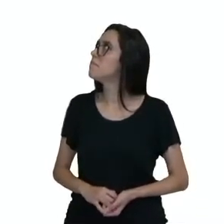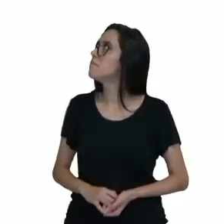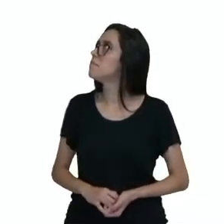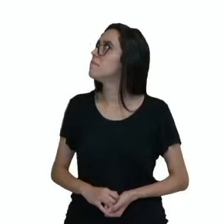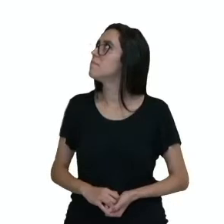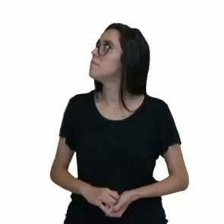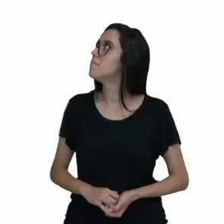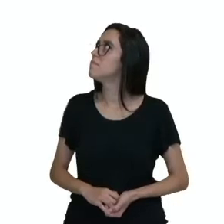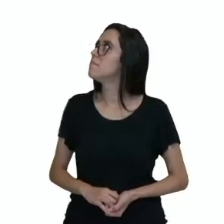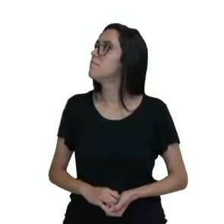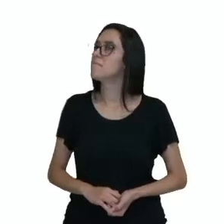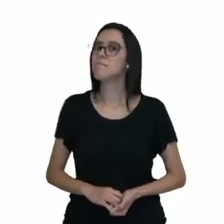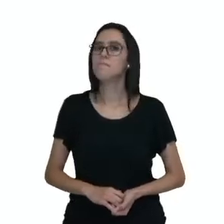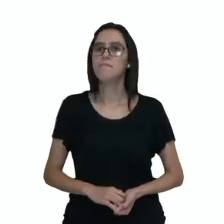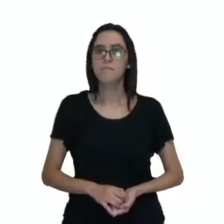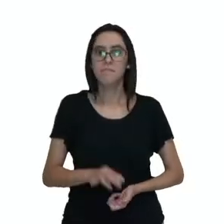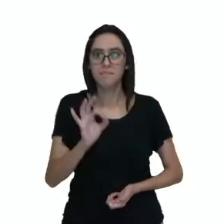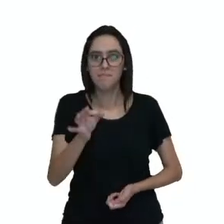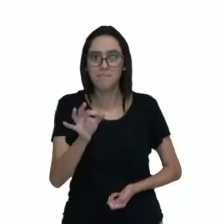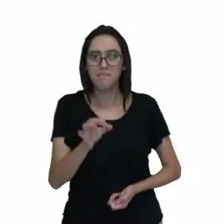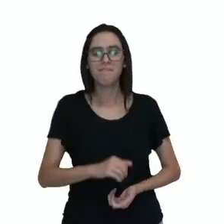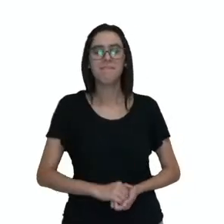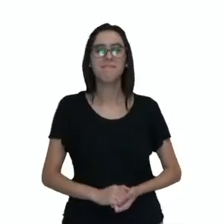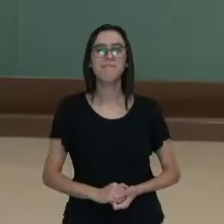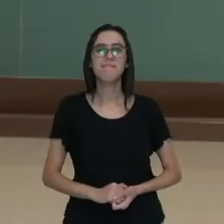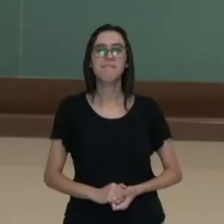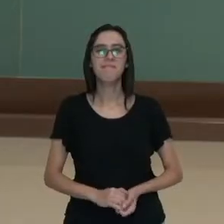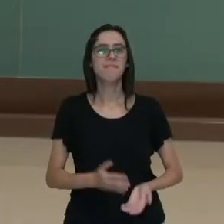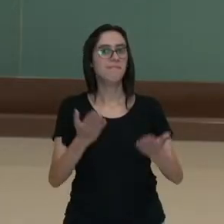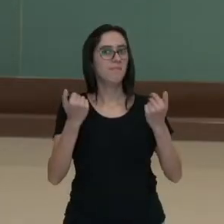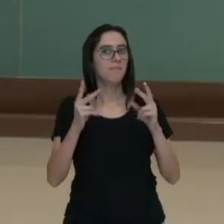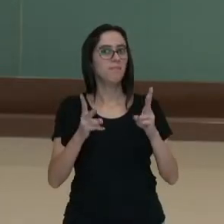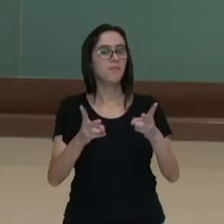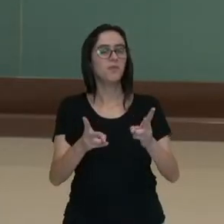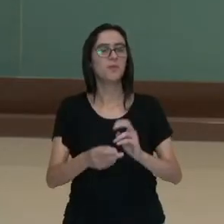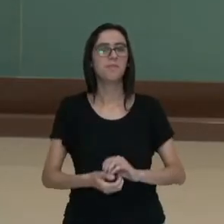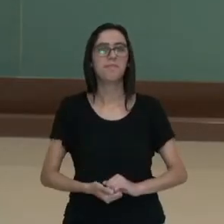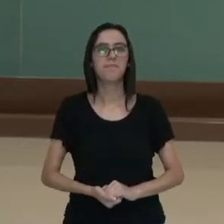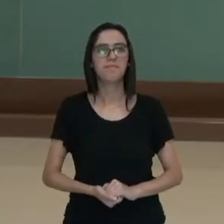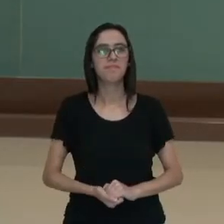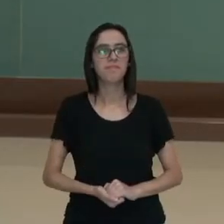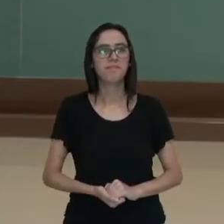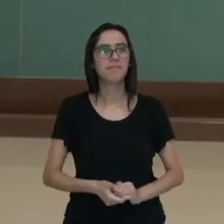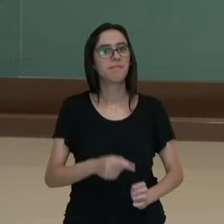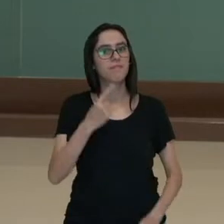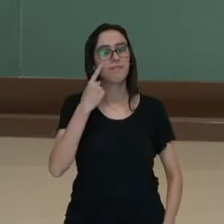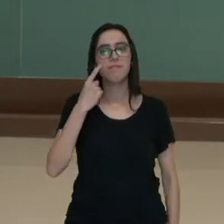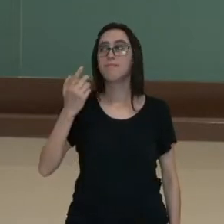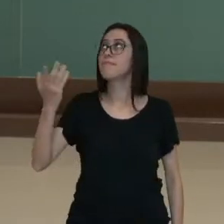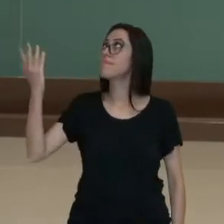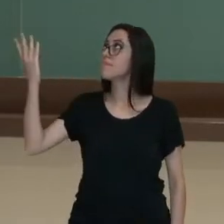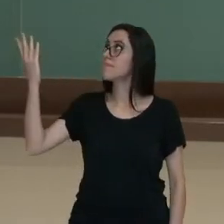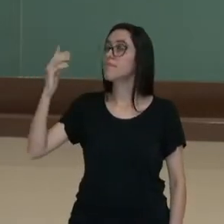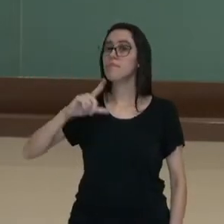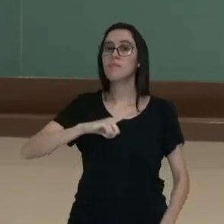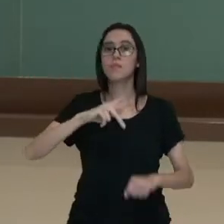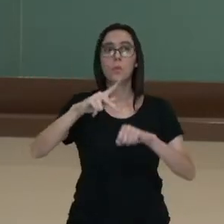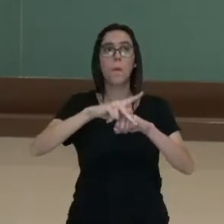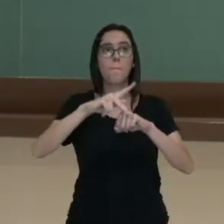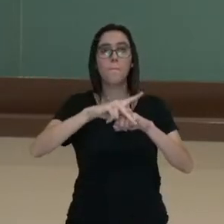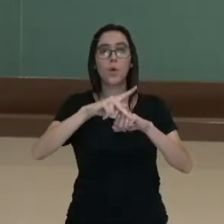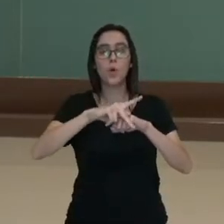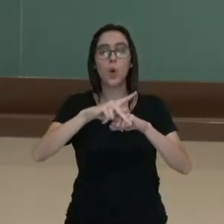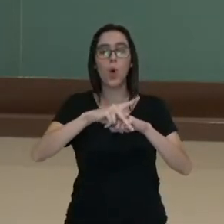outra, outras. Certo? Vamos a seguir. Aqui nós temos os pronomes